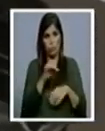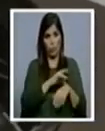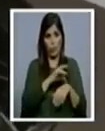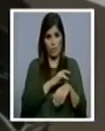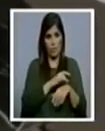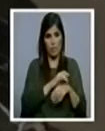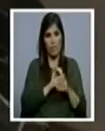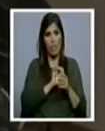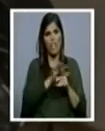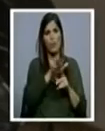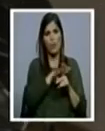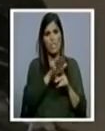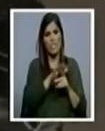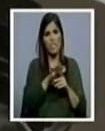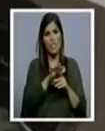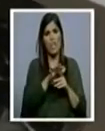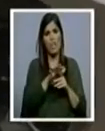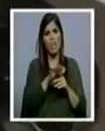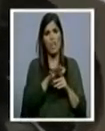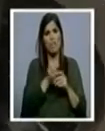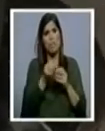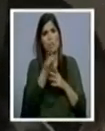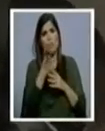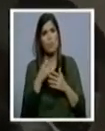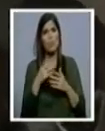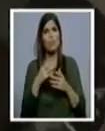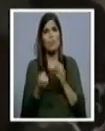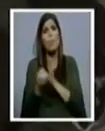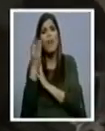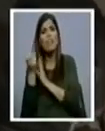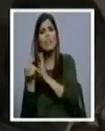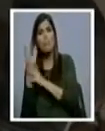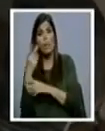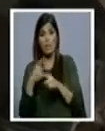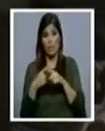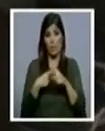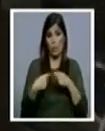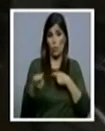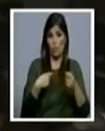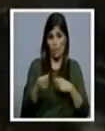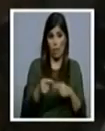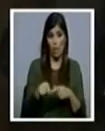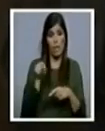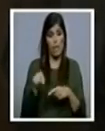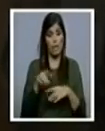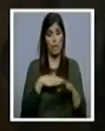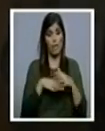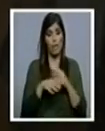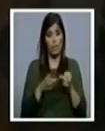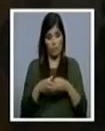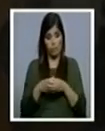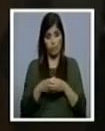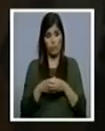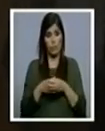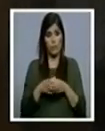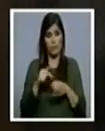que afeta a produção de muitas espécies vegetais de interesse comercial. E aqui foi feito portanto, a inoculação